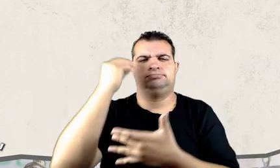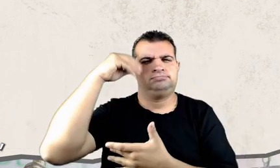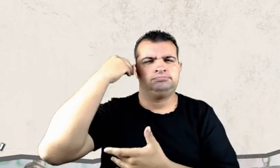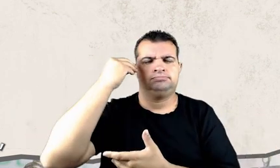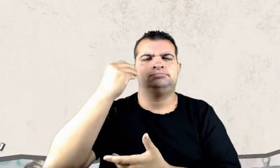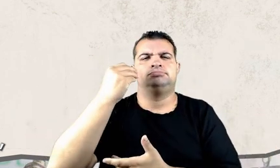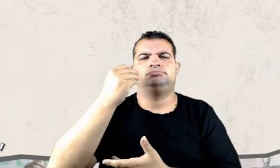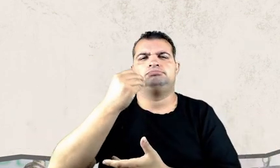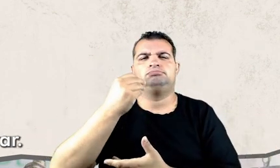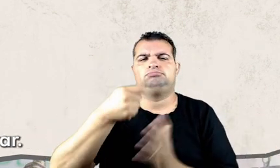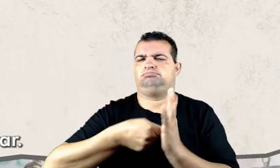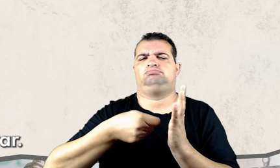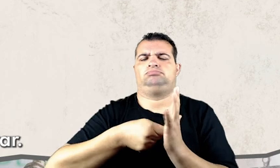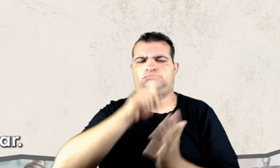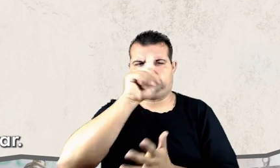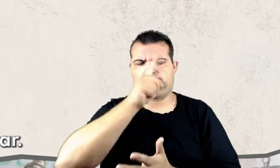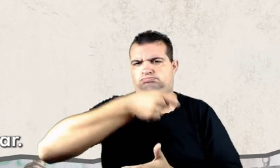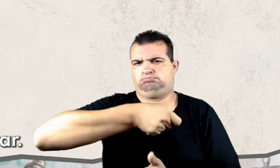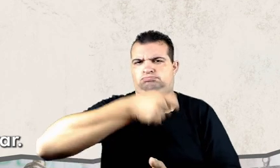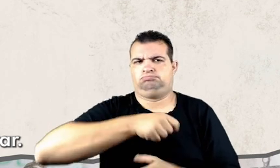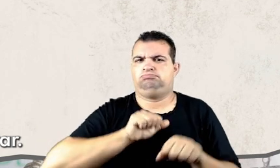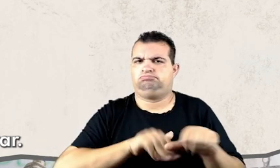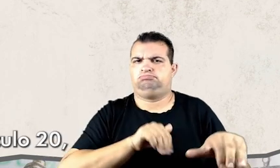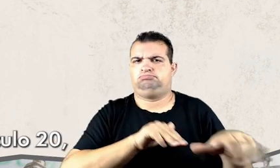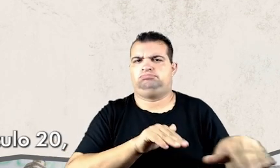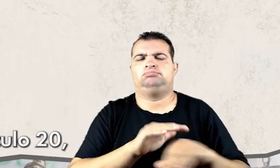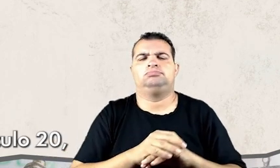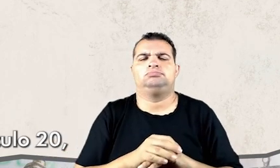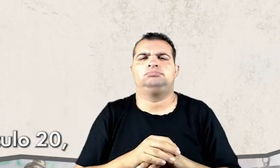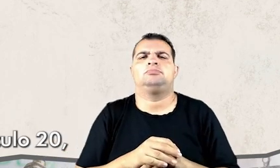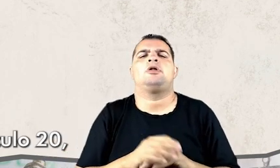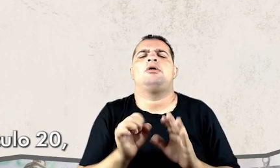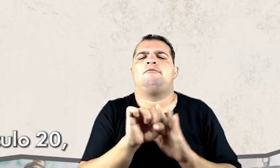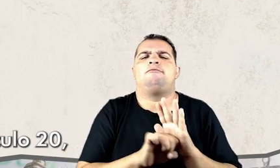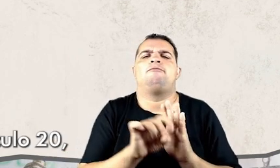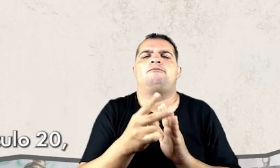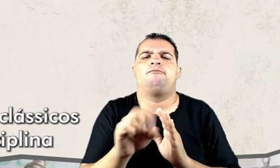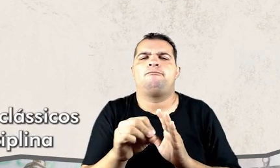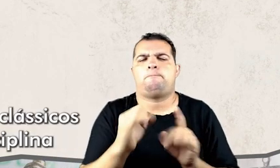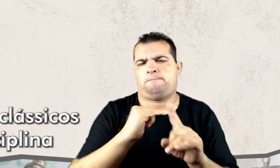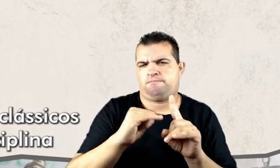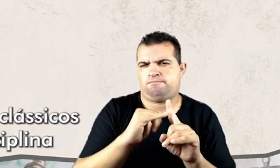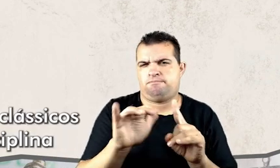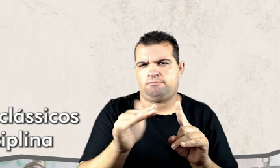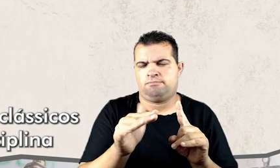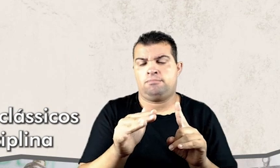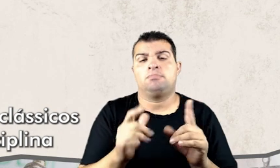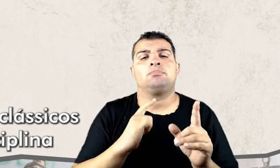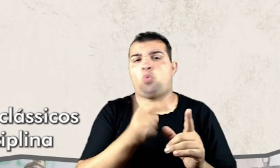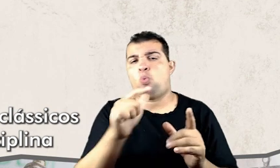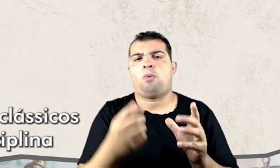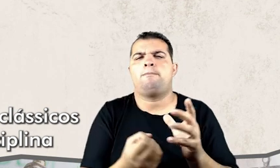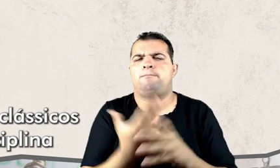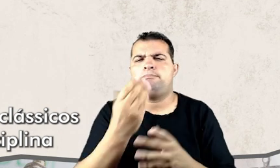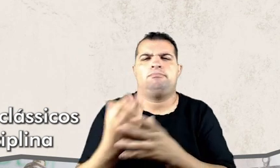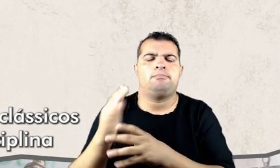das psicólogas na resistência à ditadura militar. Durante a primeira metade do século XX, também se estruturam mais